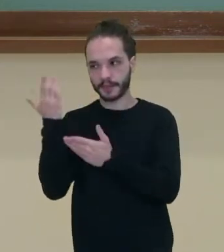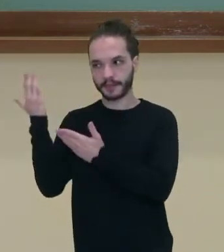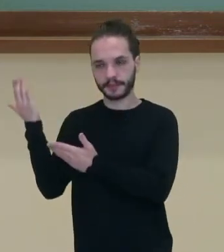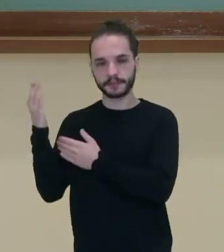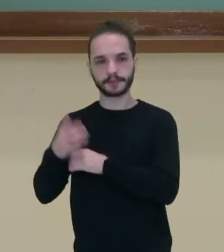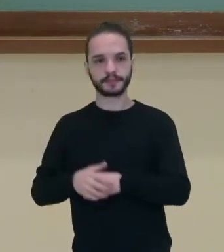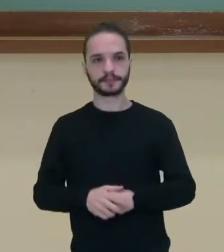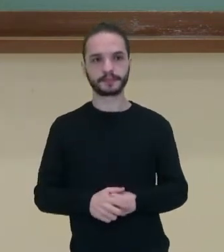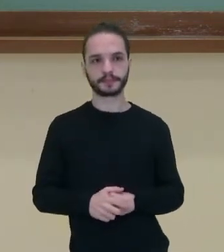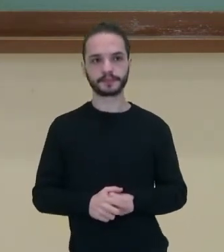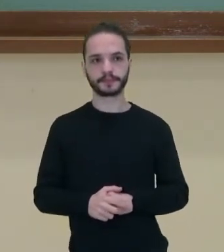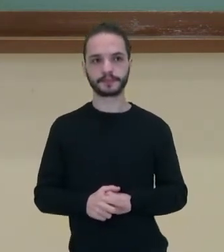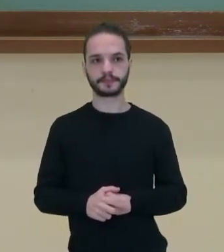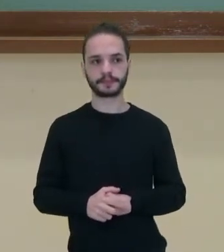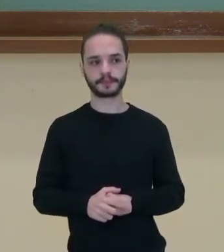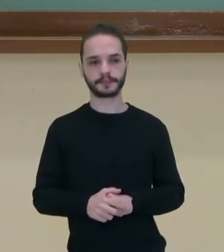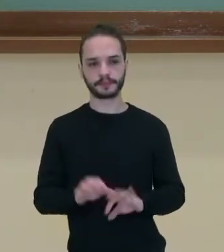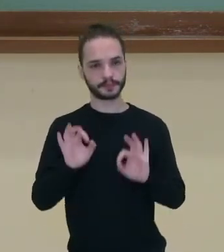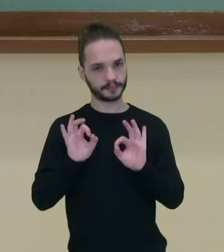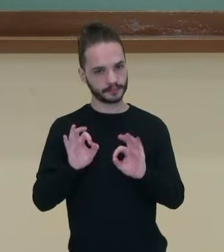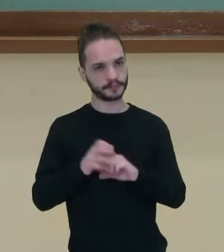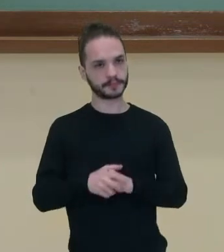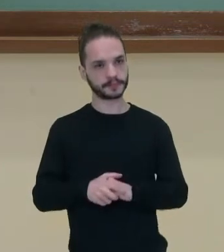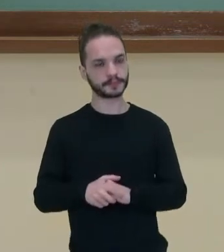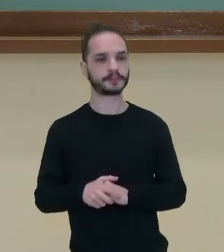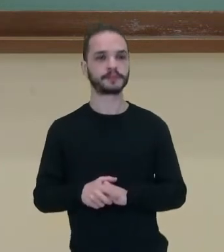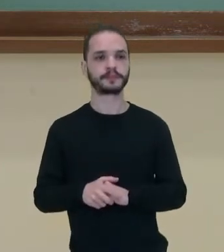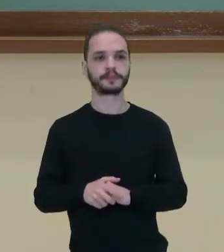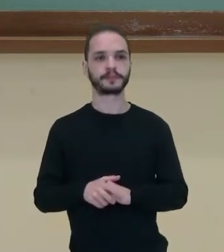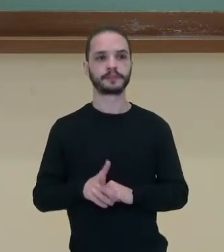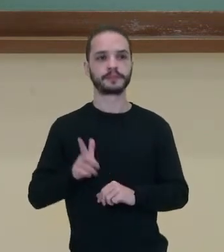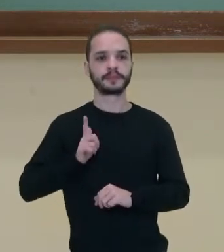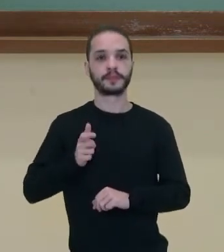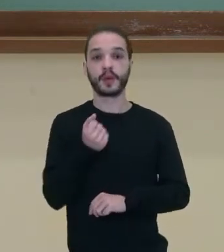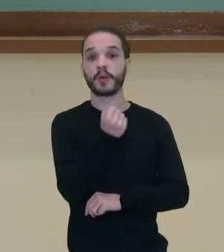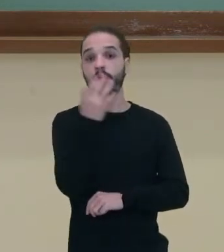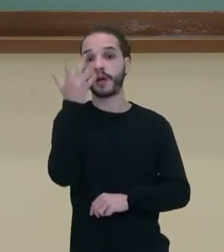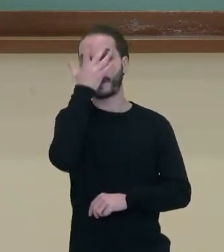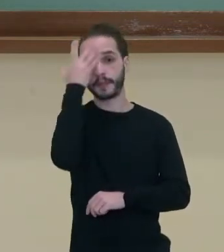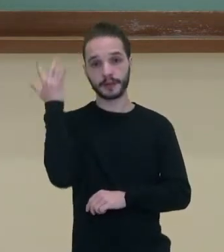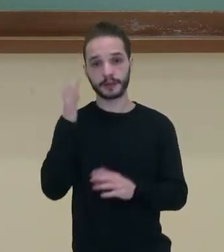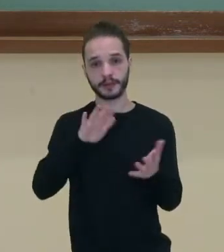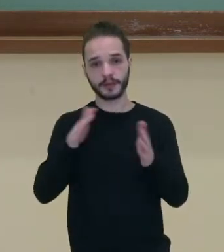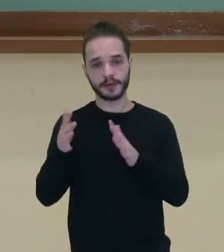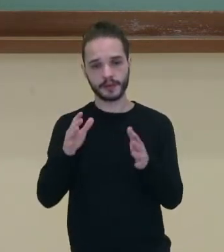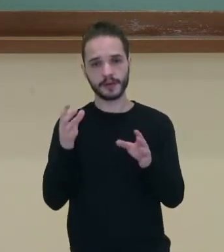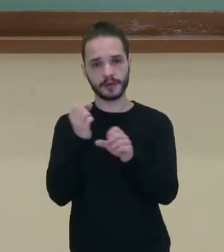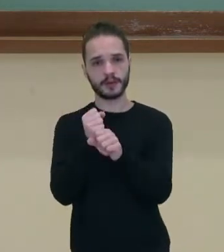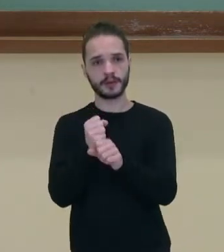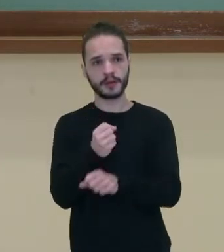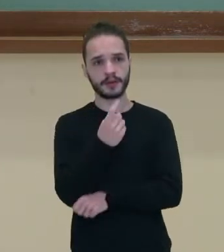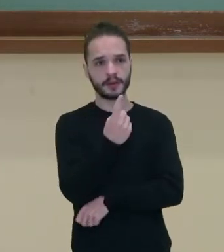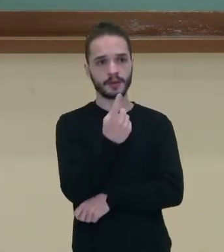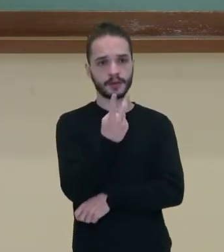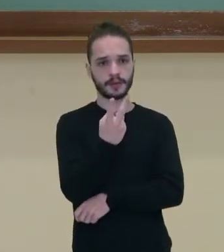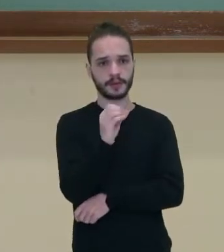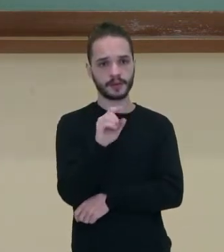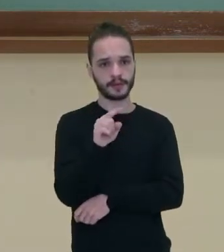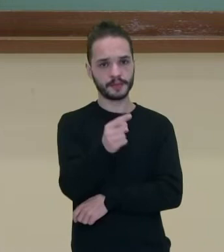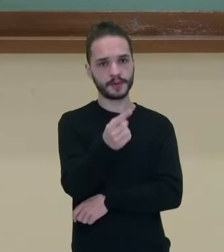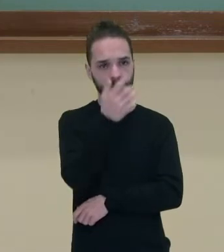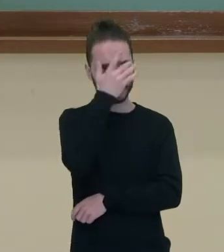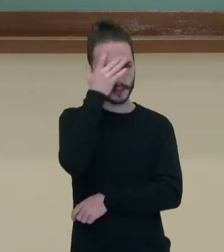Nessa pirâmide mesmo, certo? E aqui vocês têm os números de pessoas, né? Do alto clero e baixo clero, 120 mil pessoas.